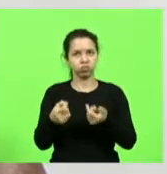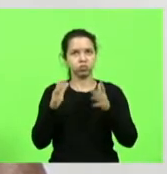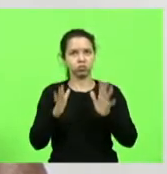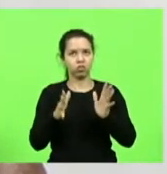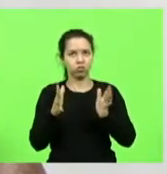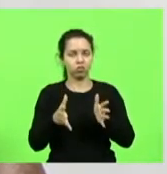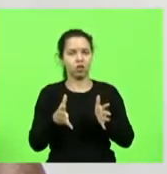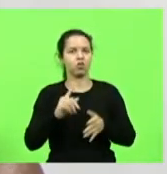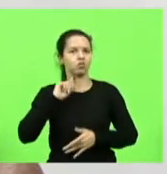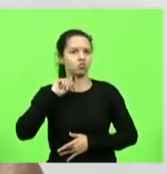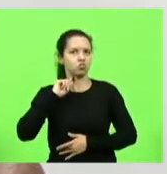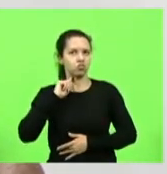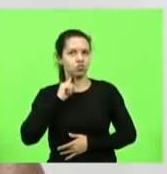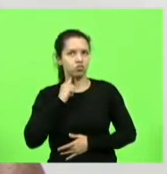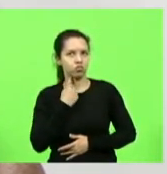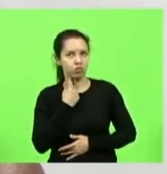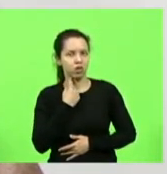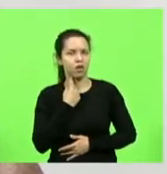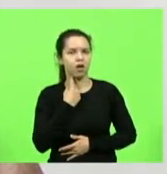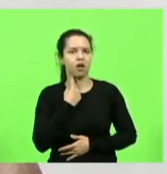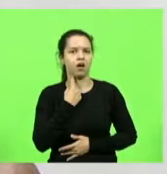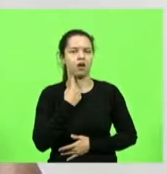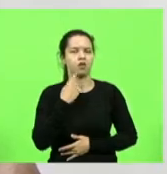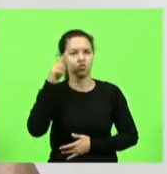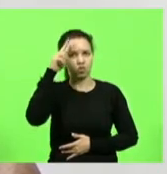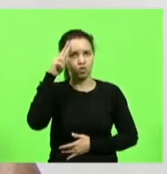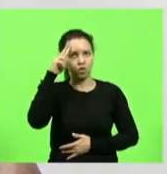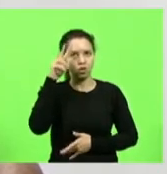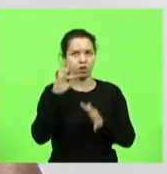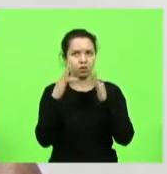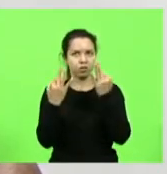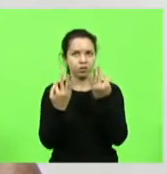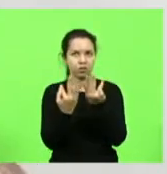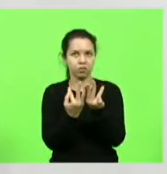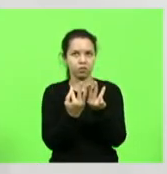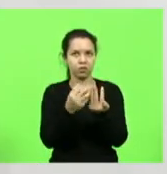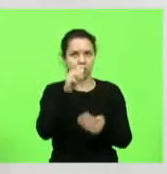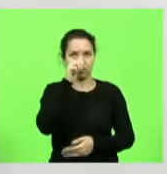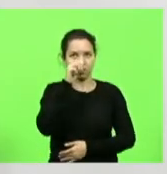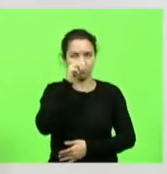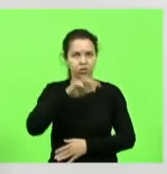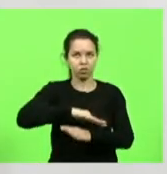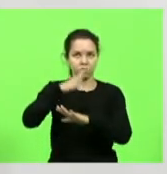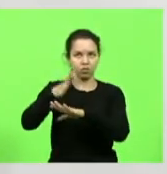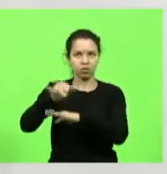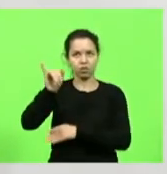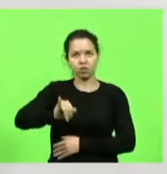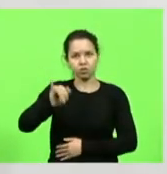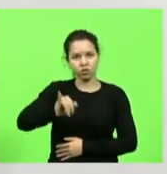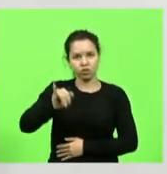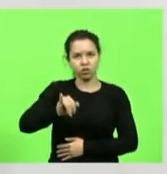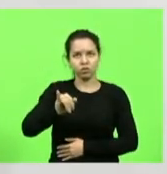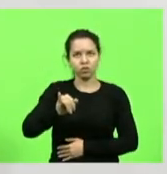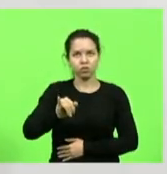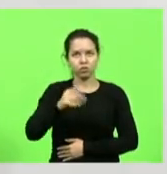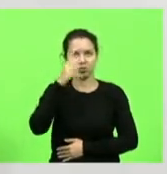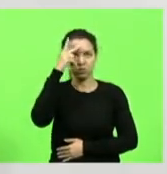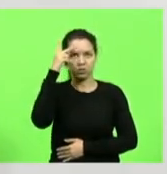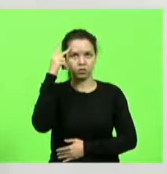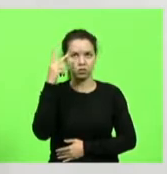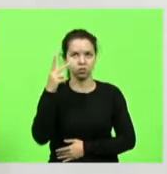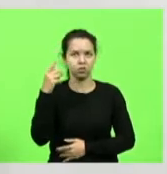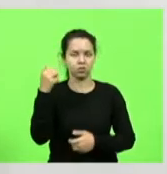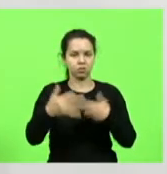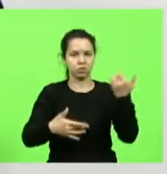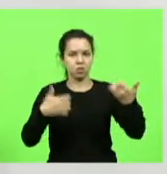da família Min no Vale do Itajaí. Os depoimentos mais emocionantes